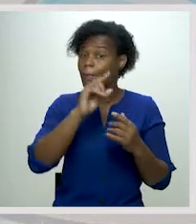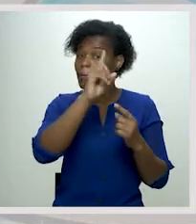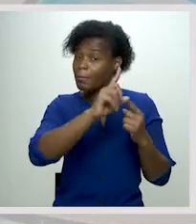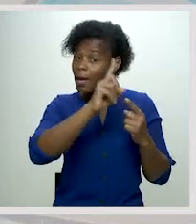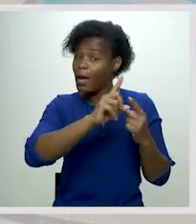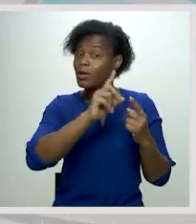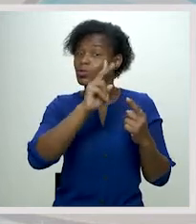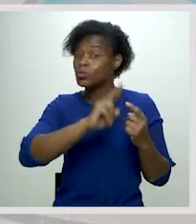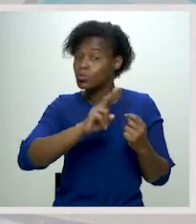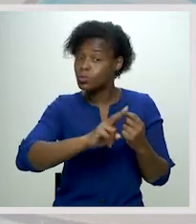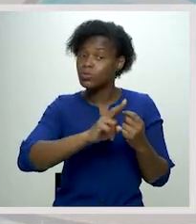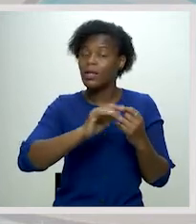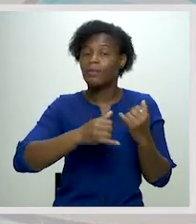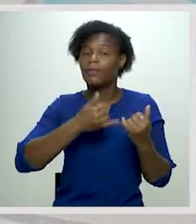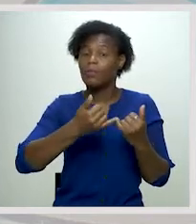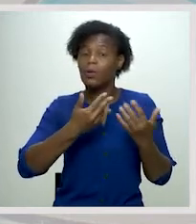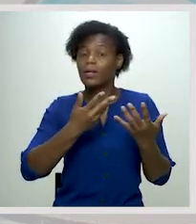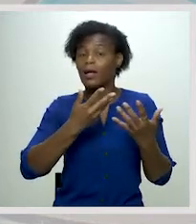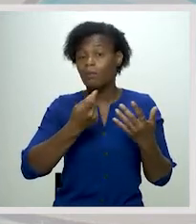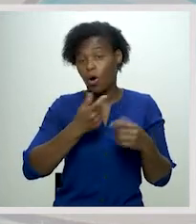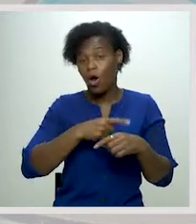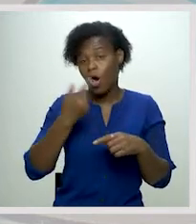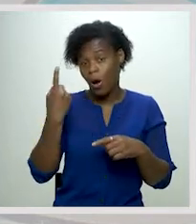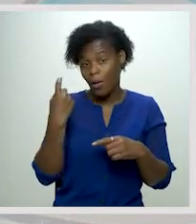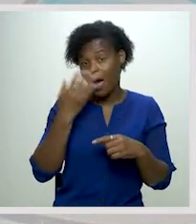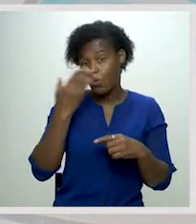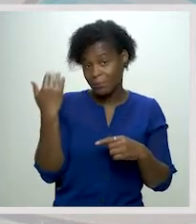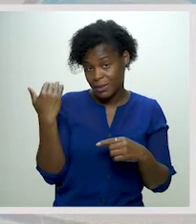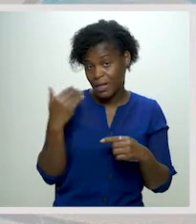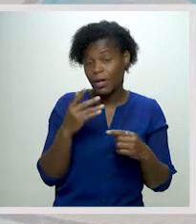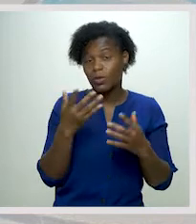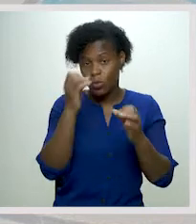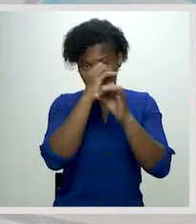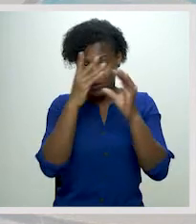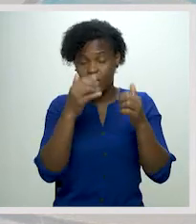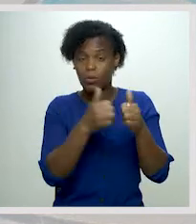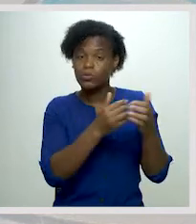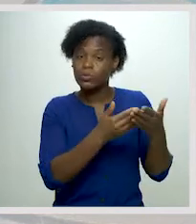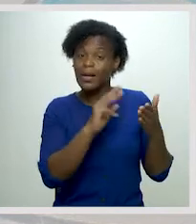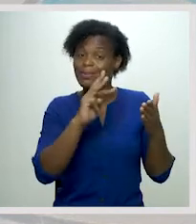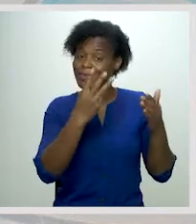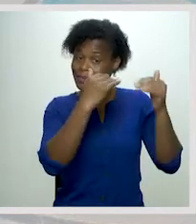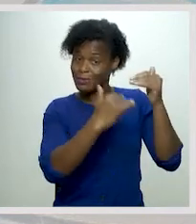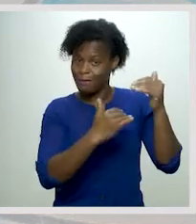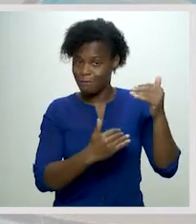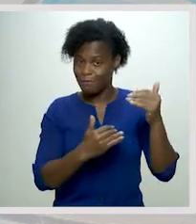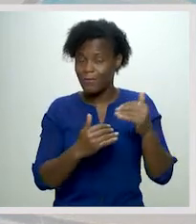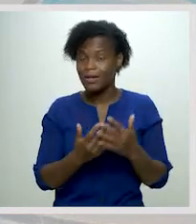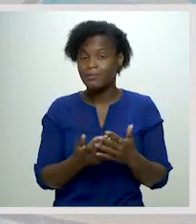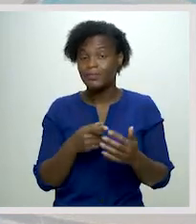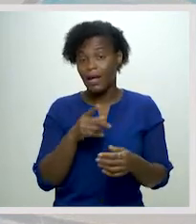fase, estudamos a segunda e, recentemente, na aula passada, concluímos com a terceira